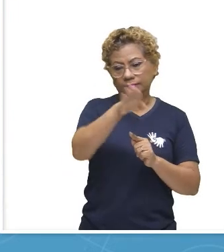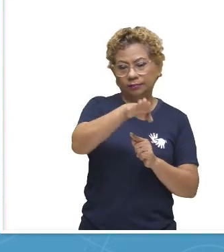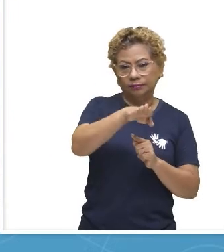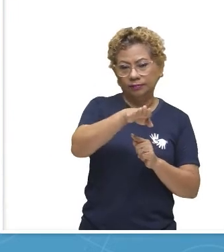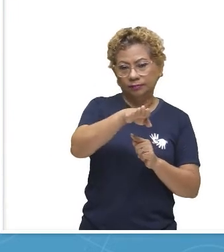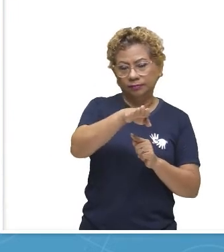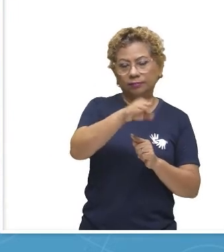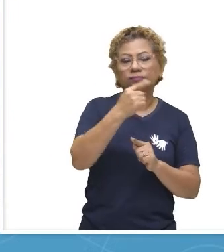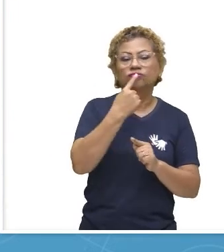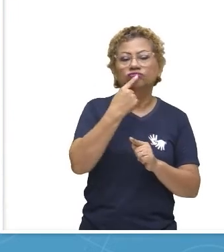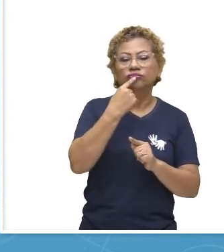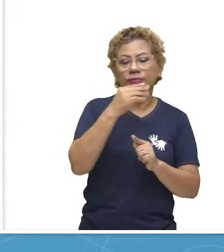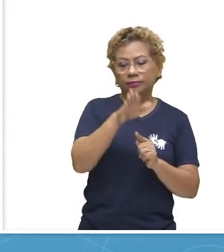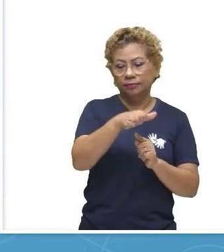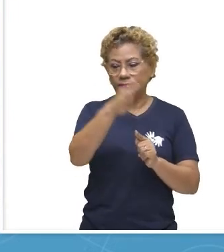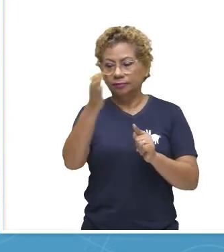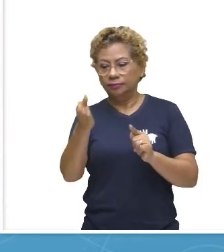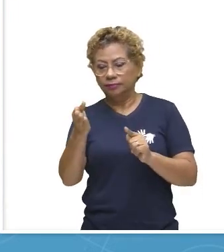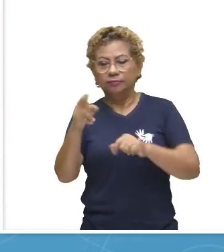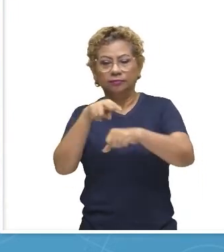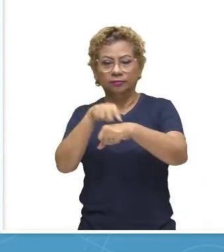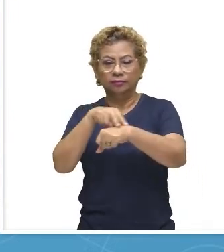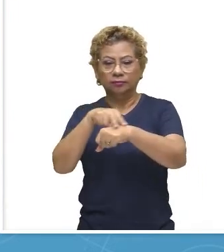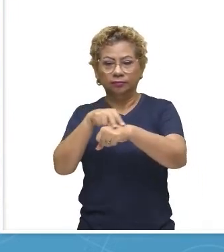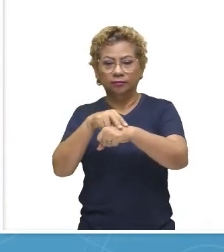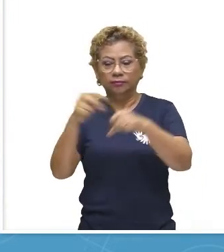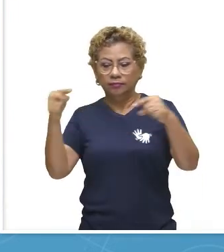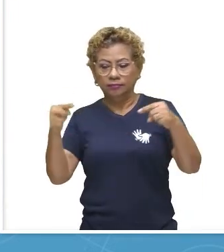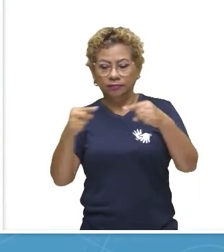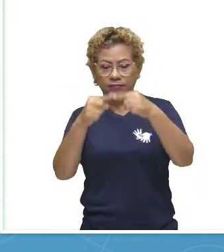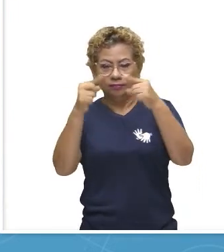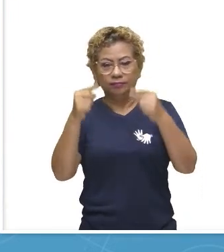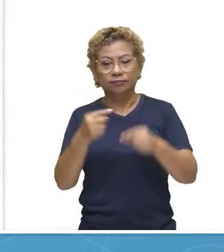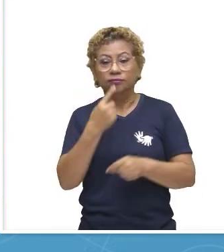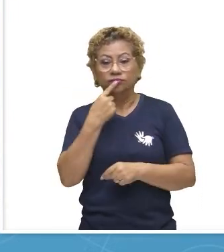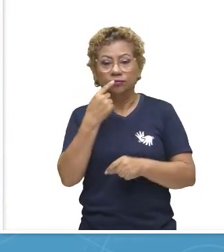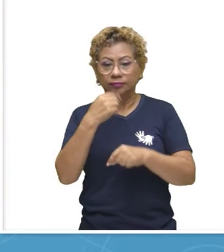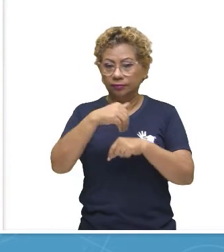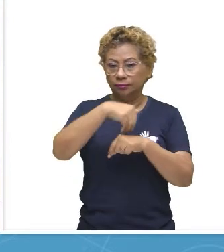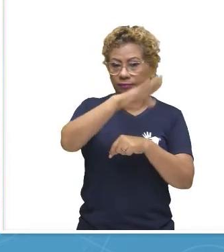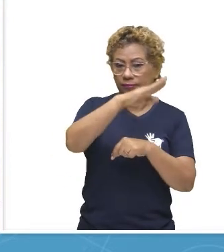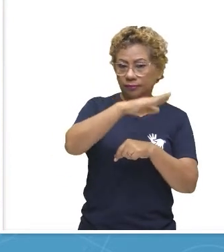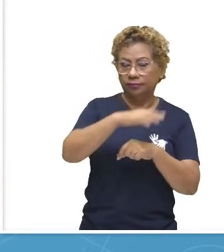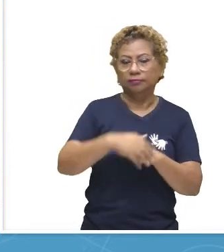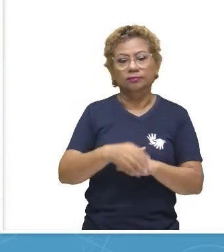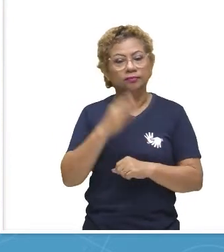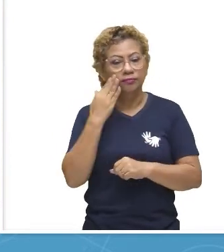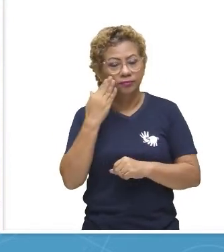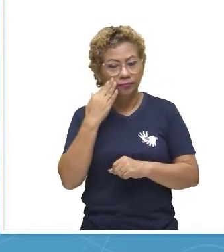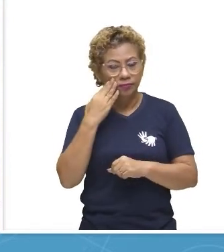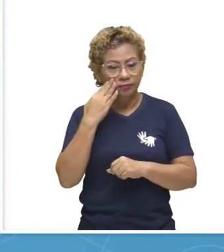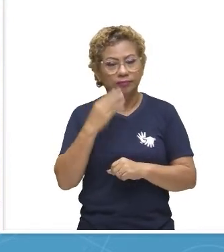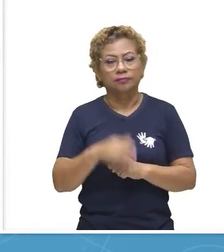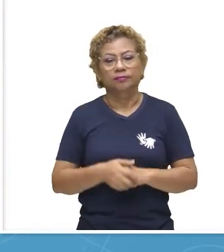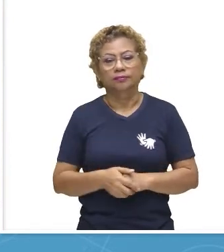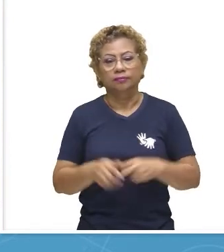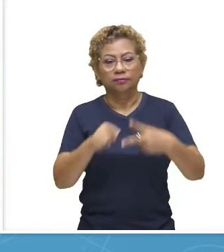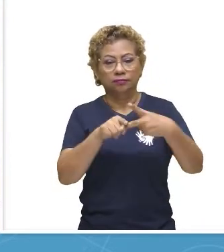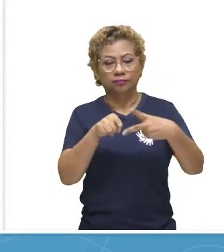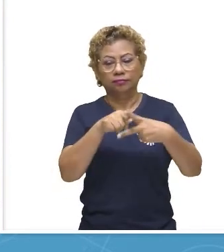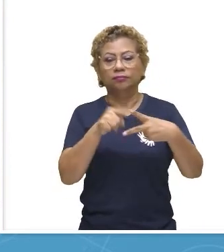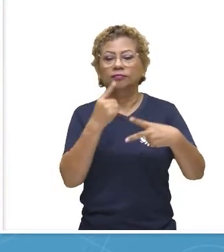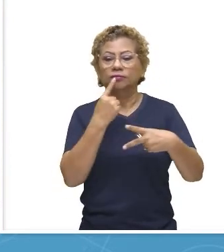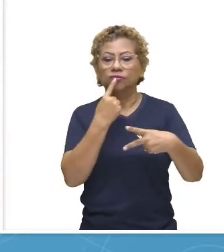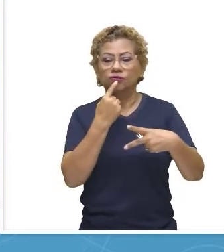alterno interno, mas agora eles estão do lado de fora. Então, olha só, esse ângulo vermelho